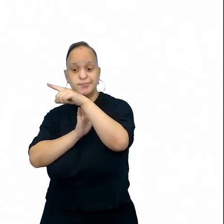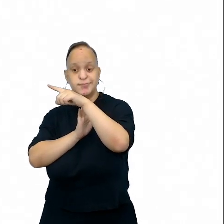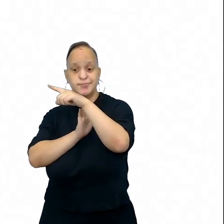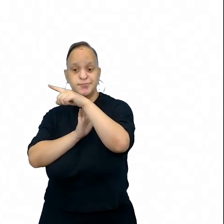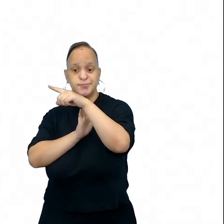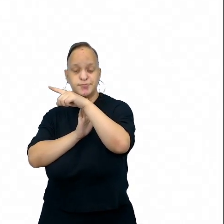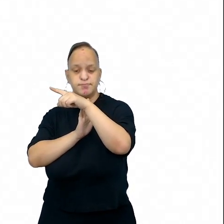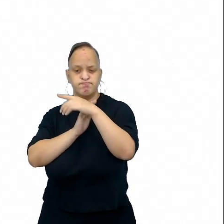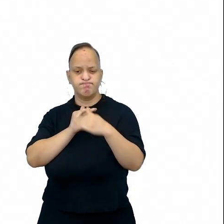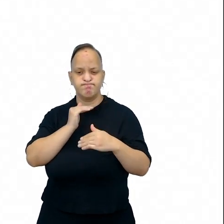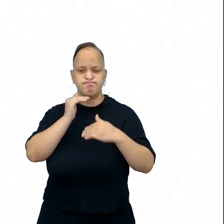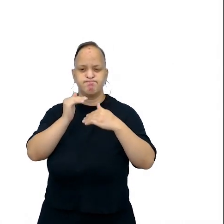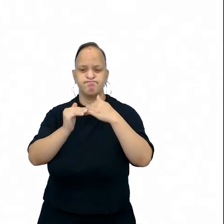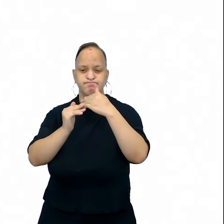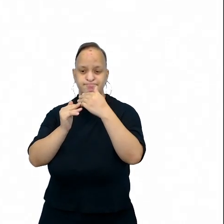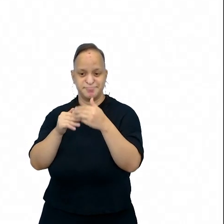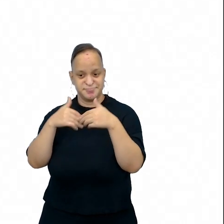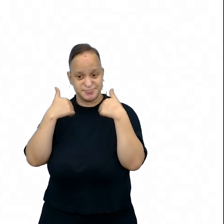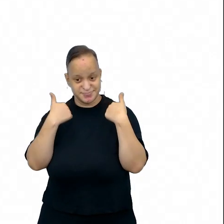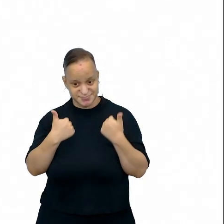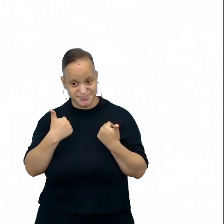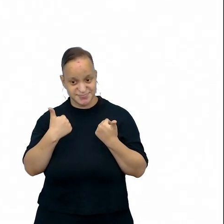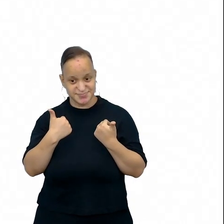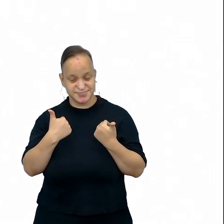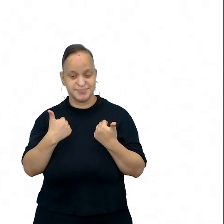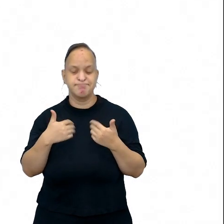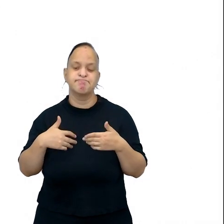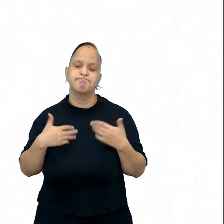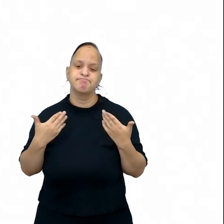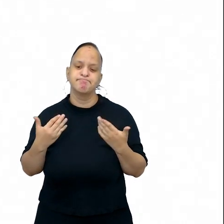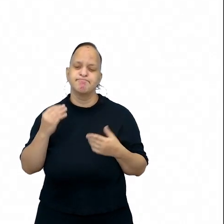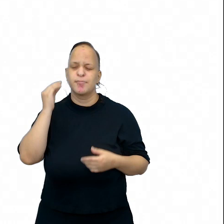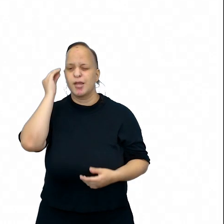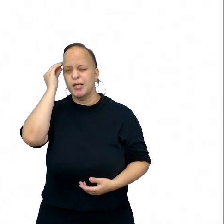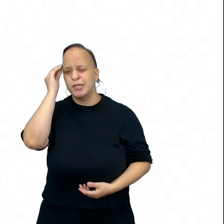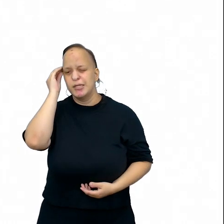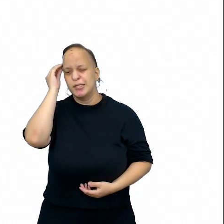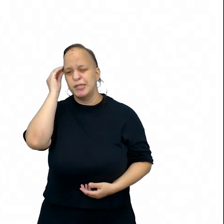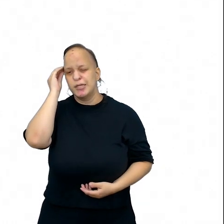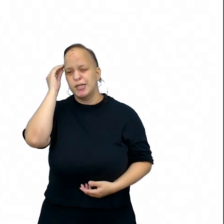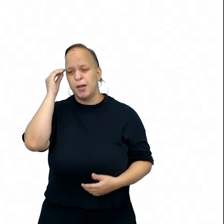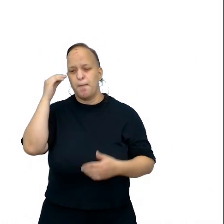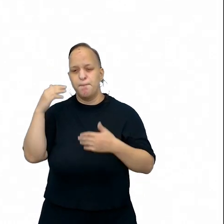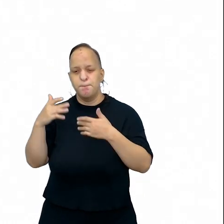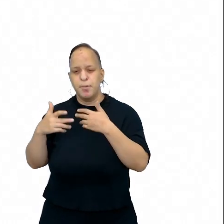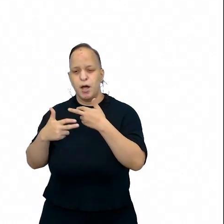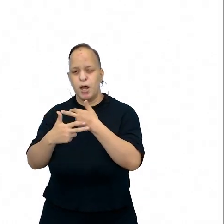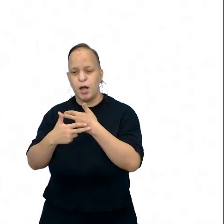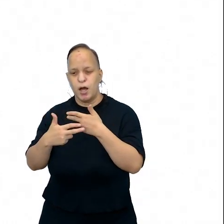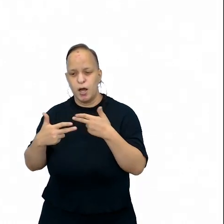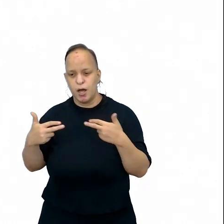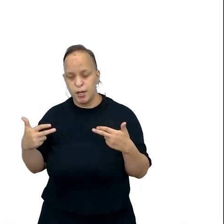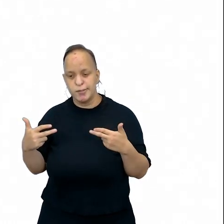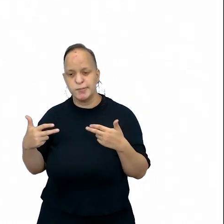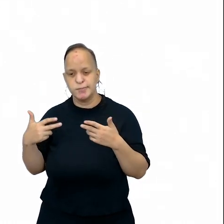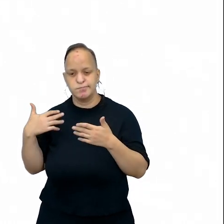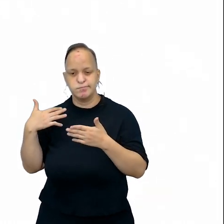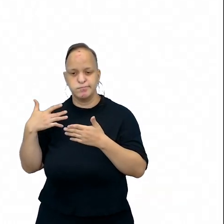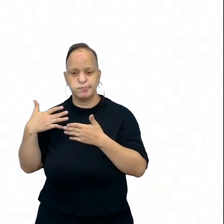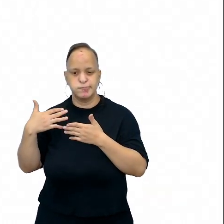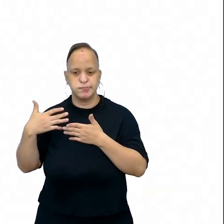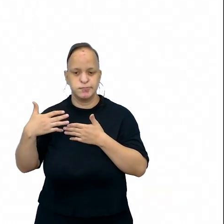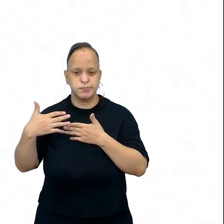ser ali pensadas, tá bom? Então, pensando nisso tudo, nós vamos aqui pensar no nosso desdobramento para